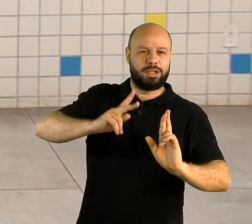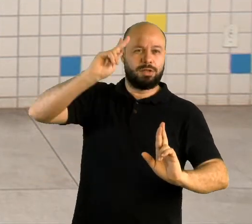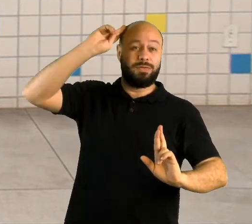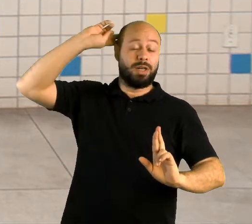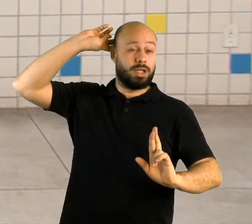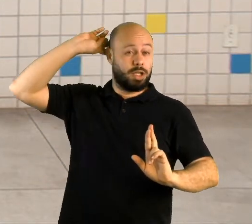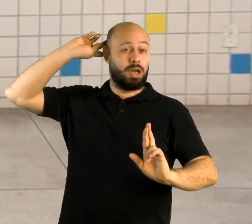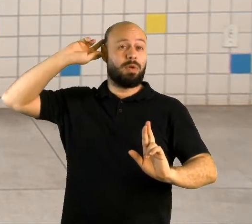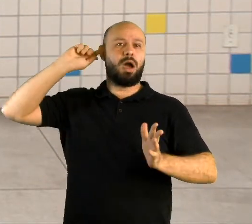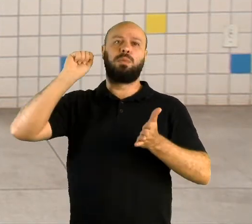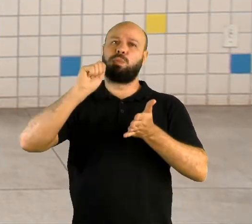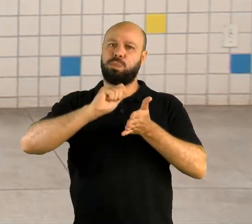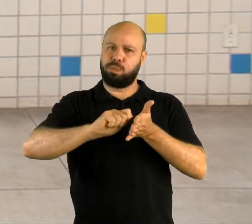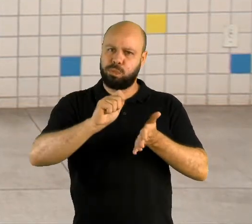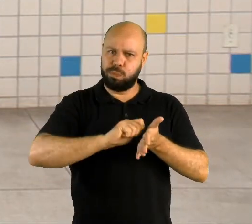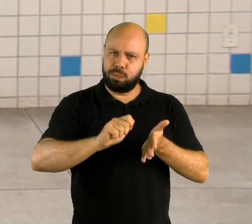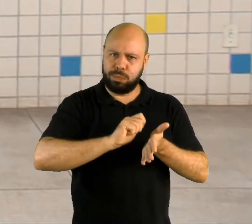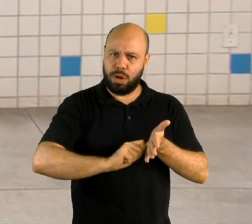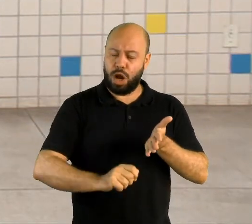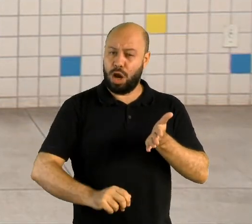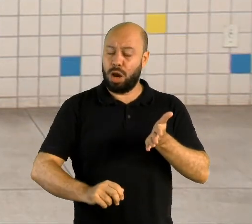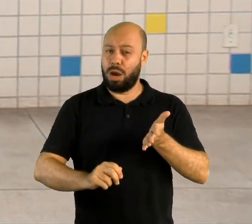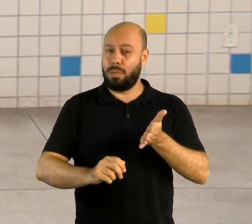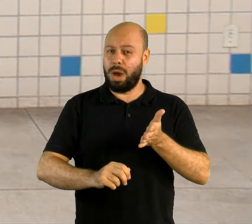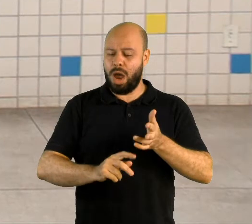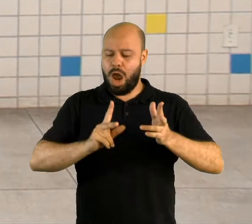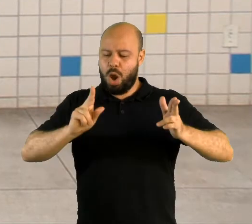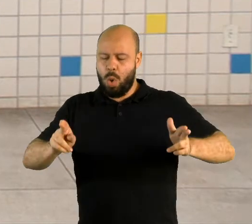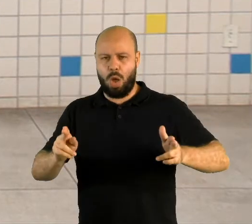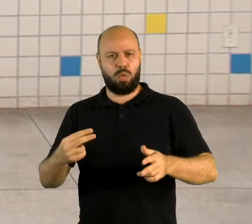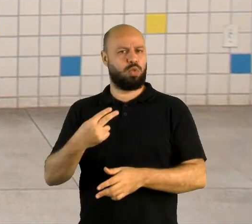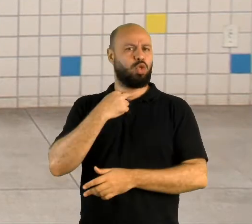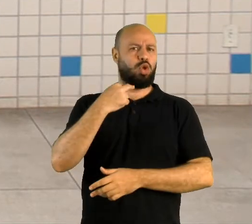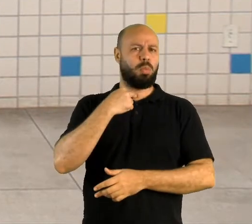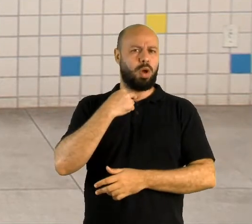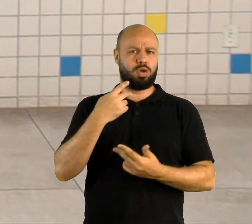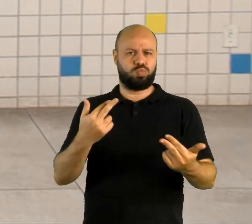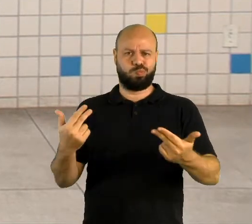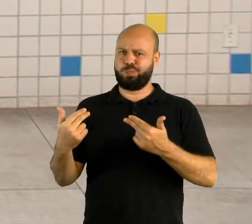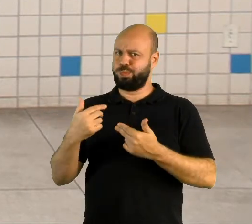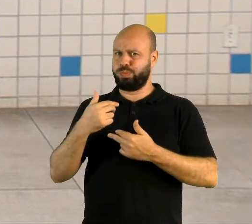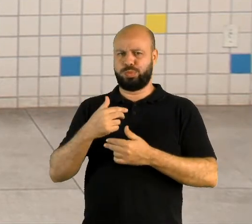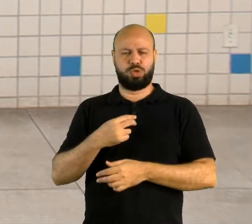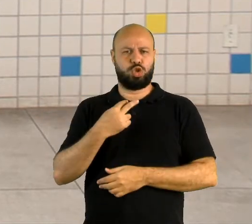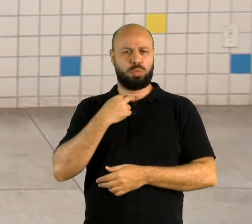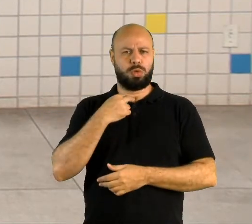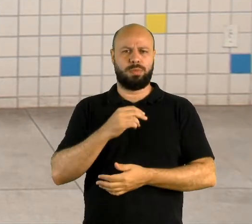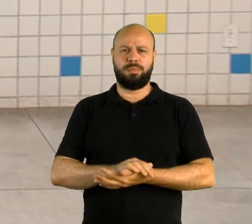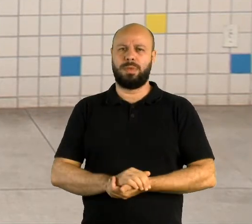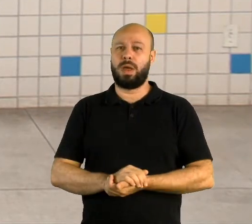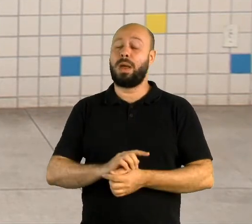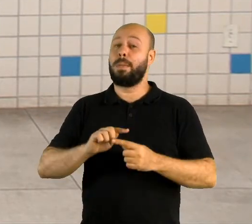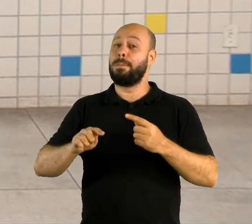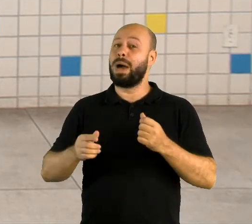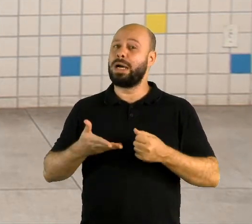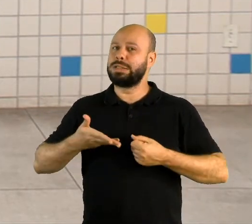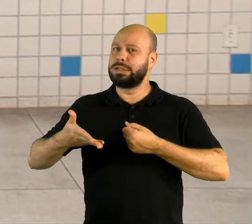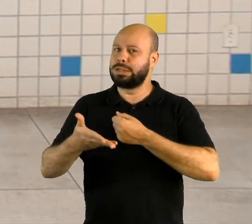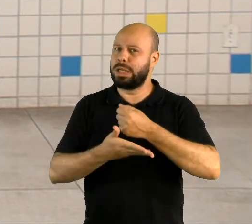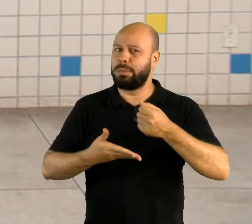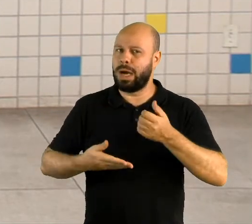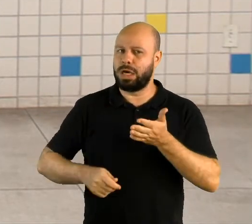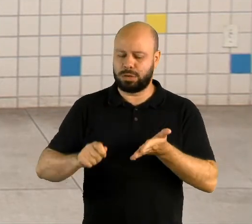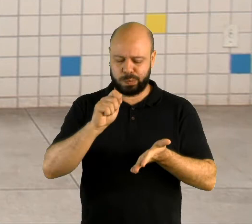e escritores não podem ser os mesmos. No entanto, é com base no que fazem os